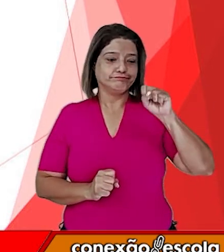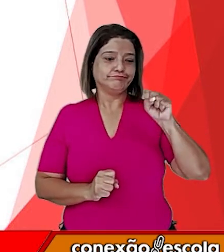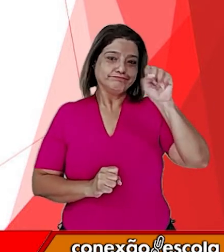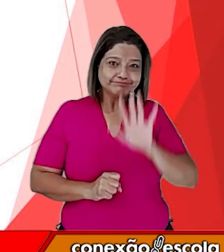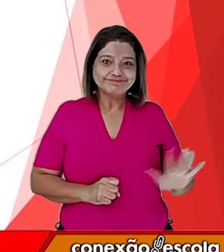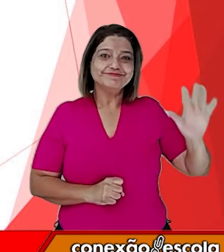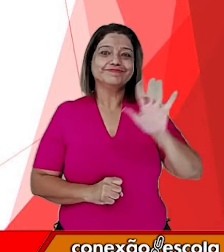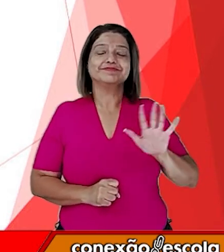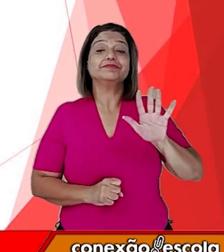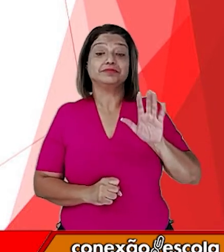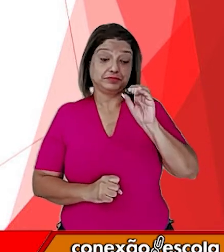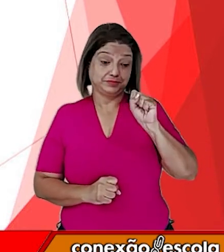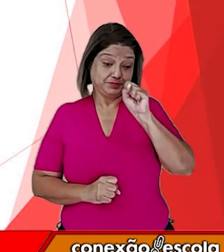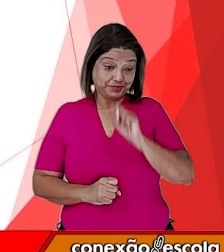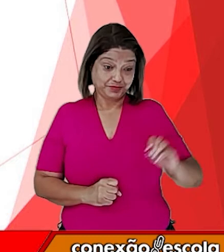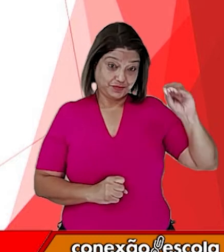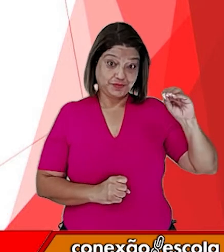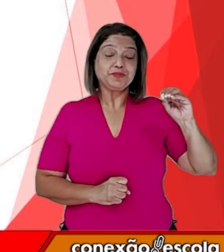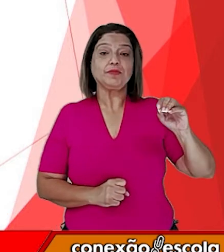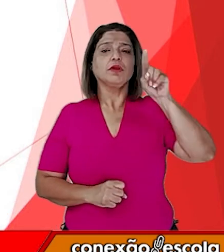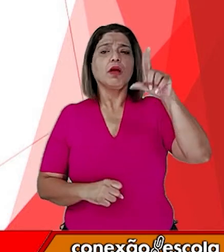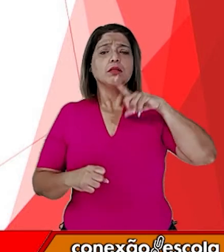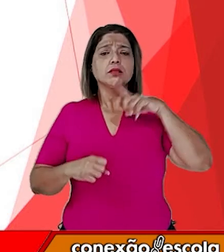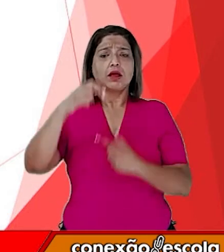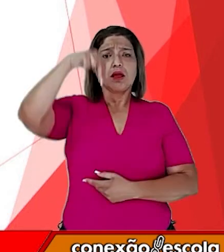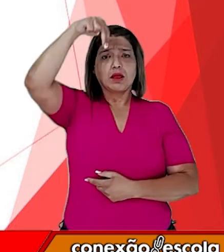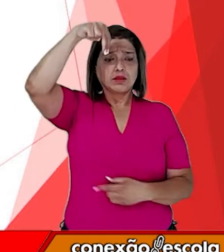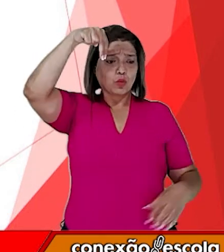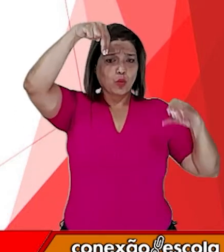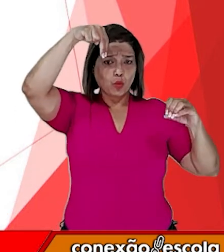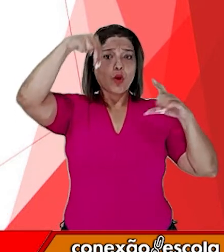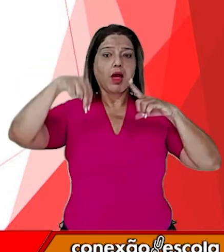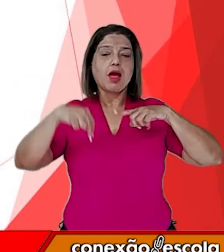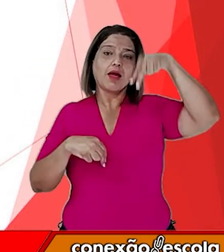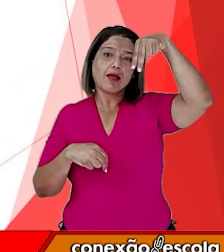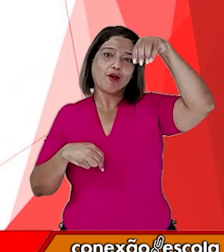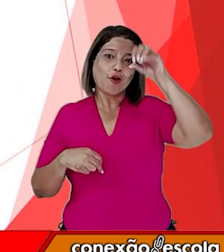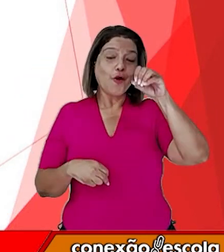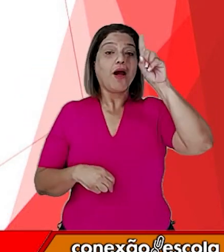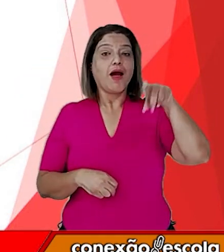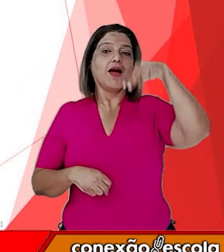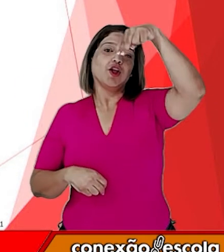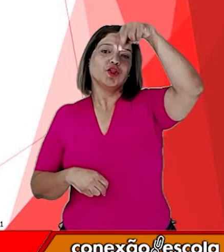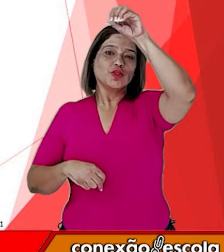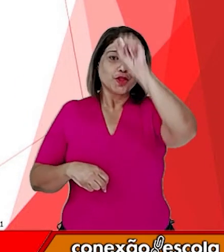NO, Noroeste, está entre o norte e o oeste.